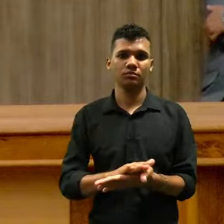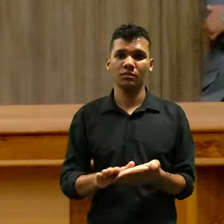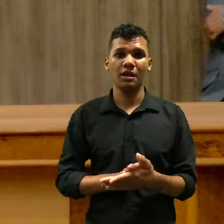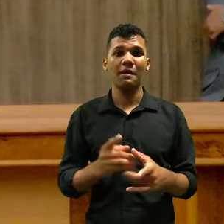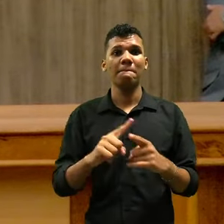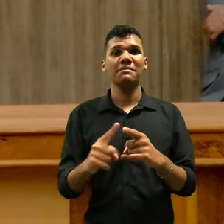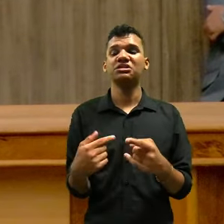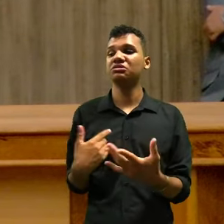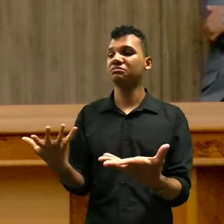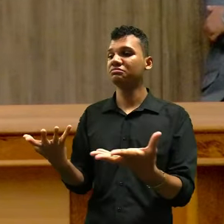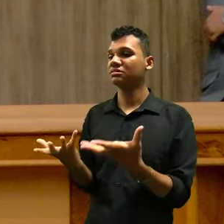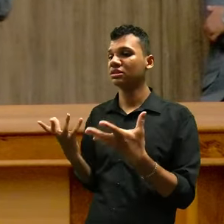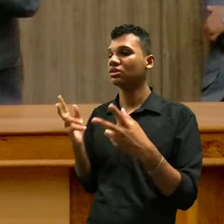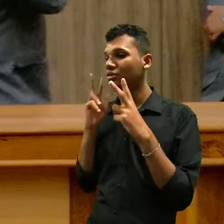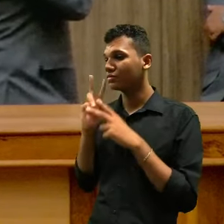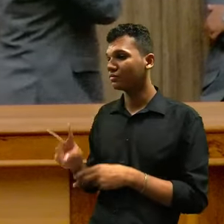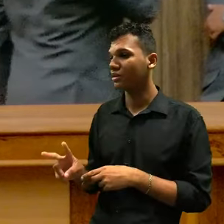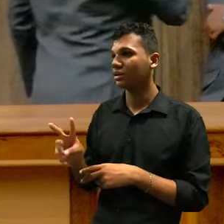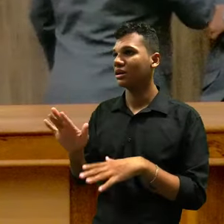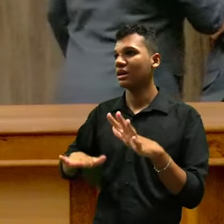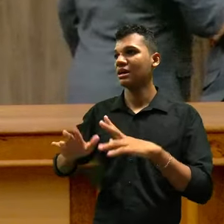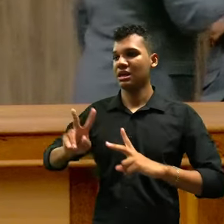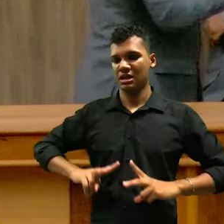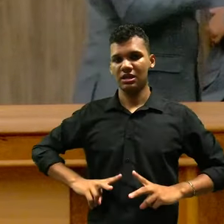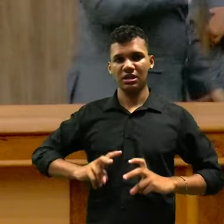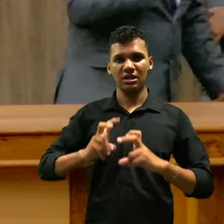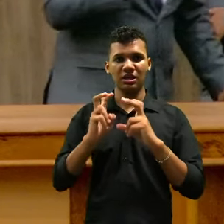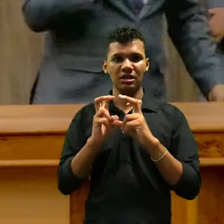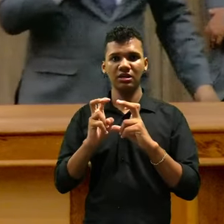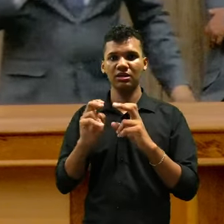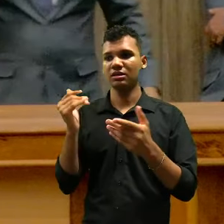câncer arrancar alegria de crente